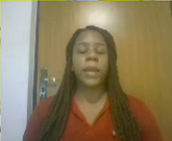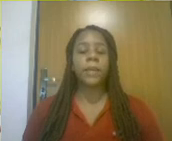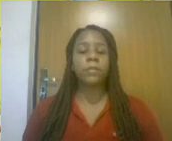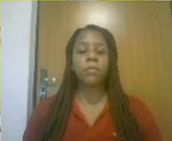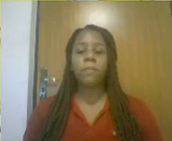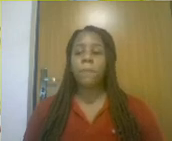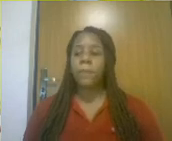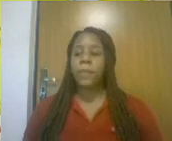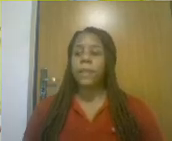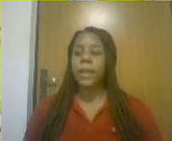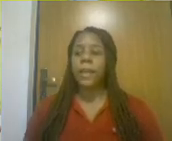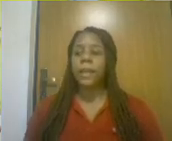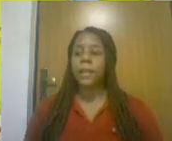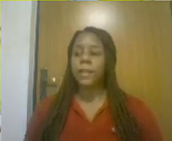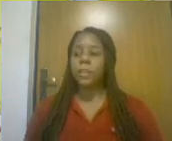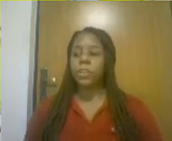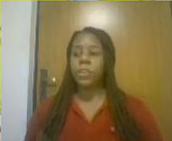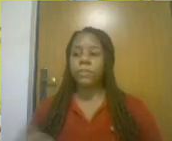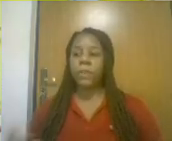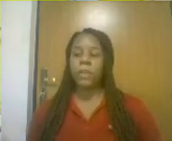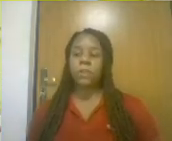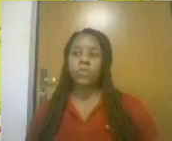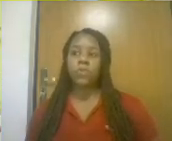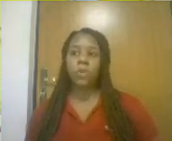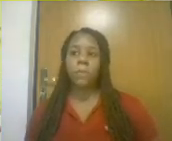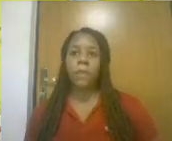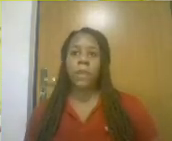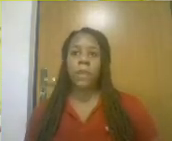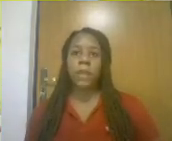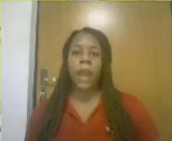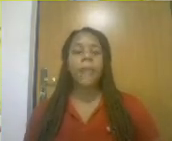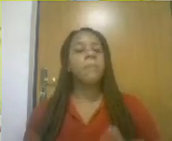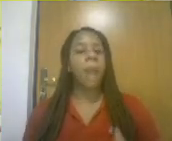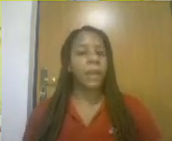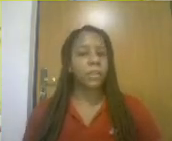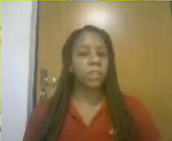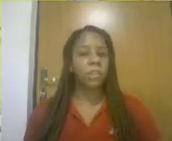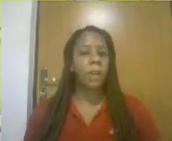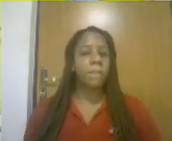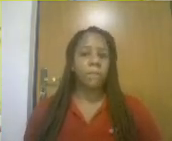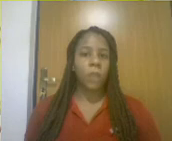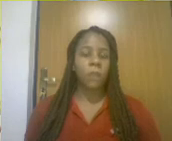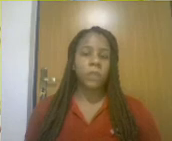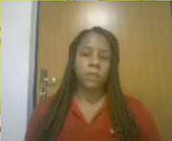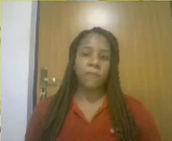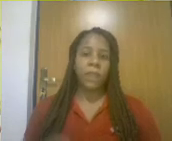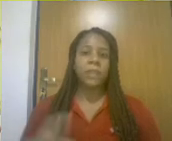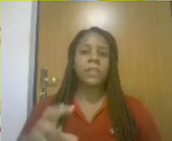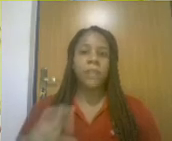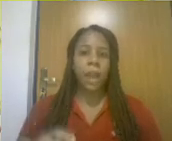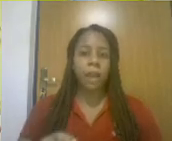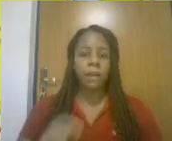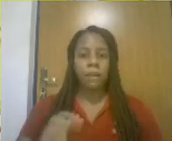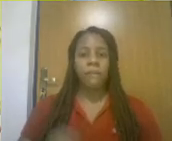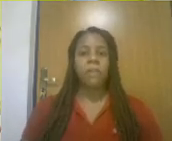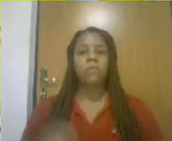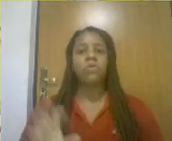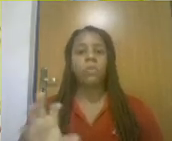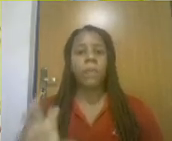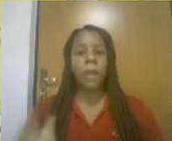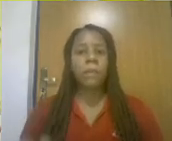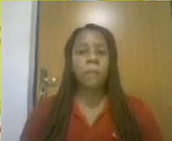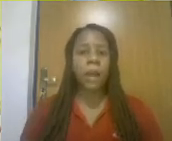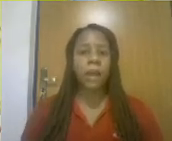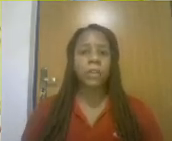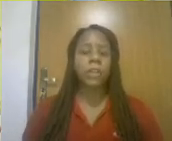um texto que nele esteja falando sobre animais. Então, você vai iniciar falando